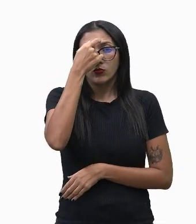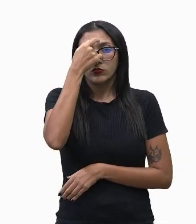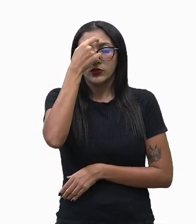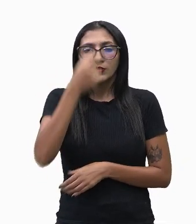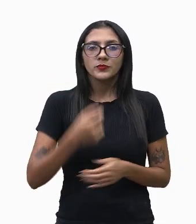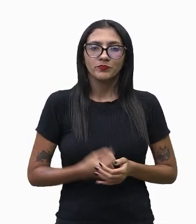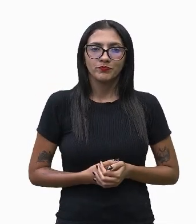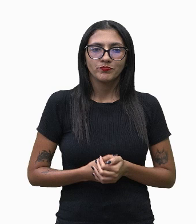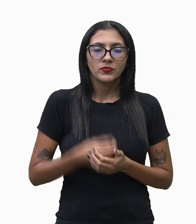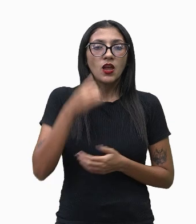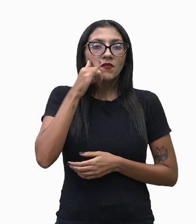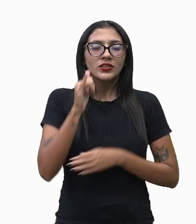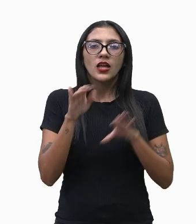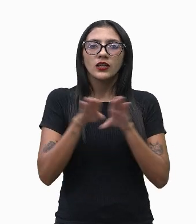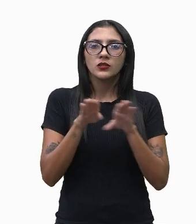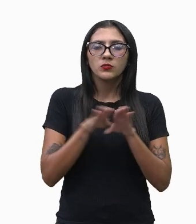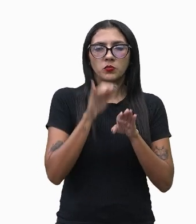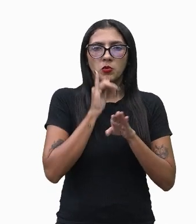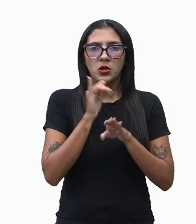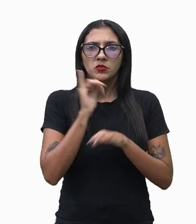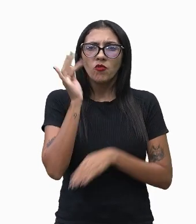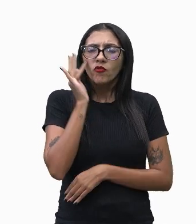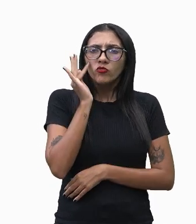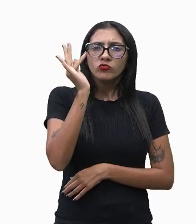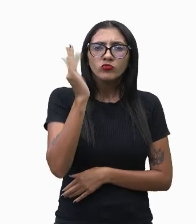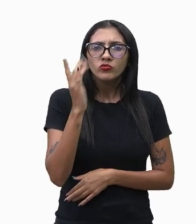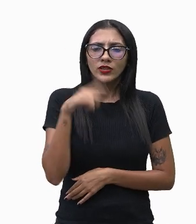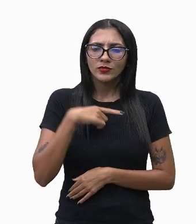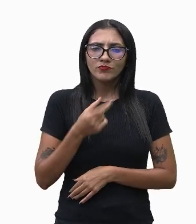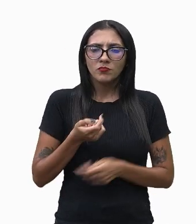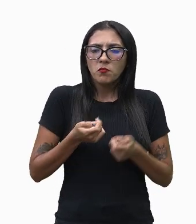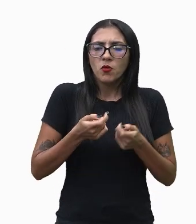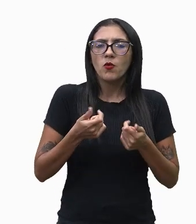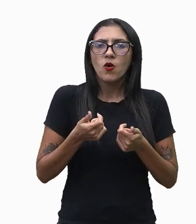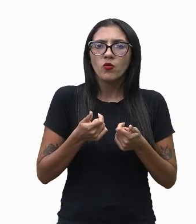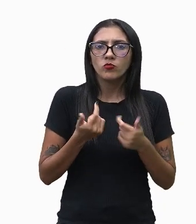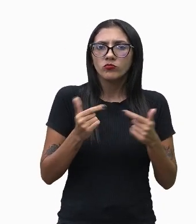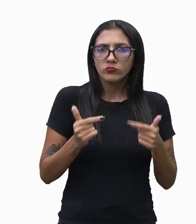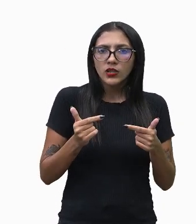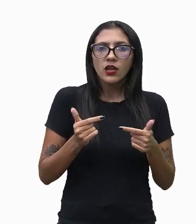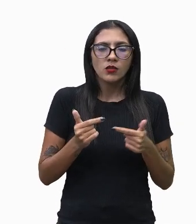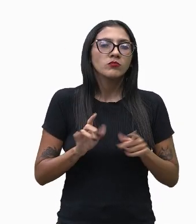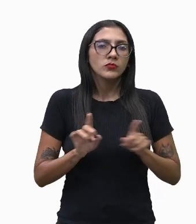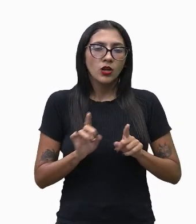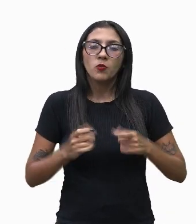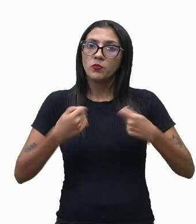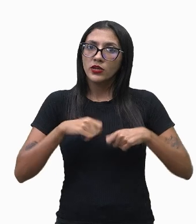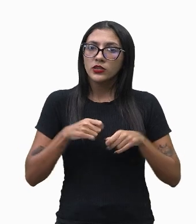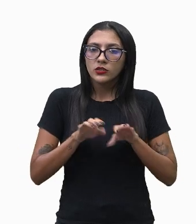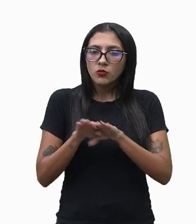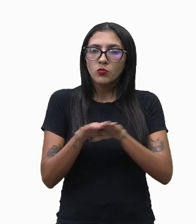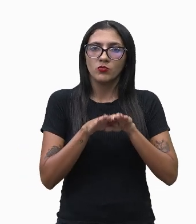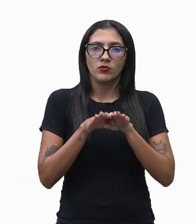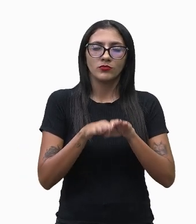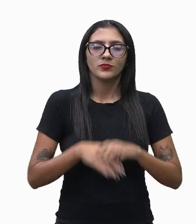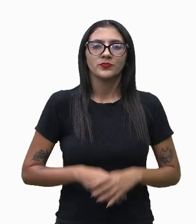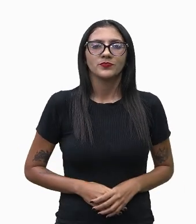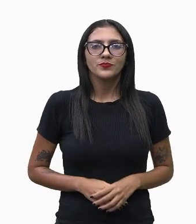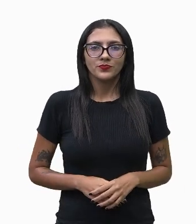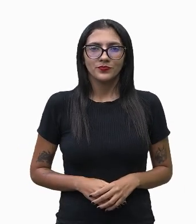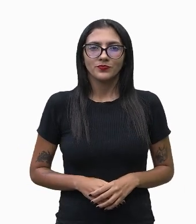a capacidade das gerações futuras de atender às suas próprias necessidades. Então, o